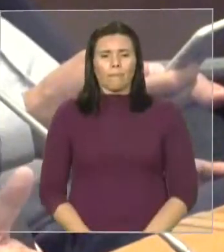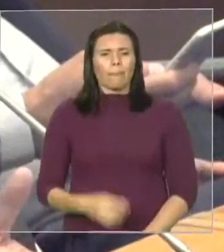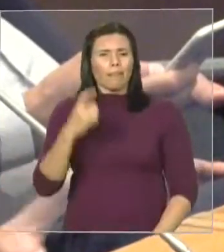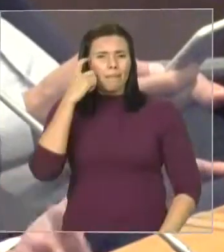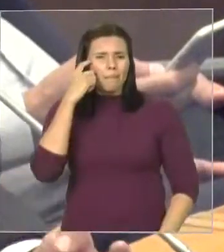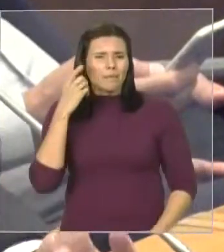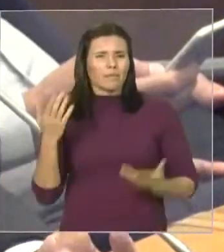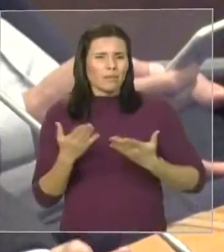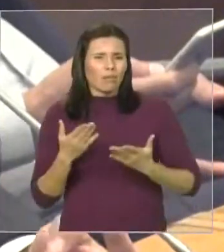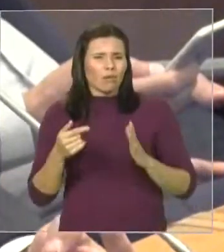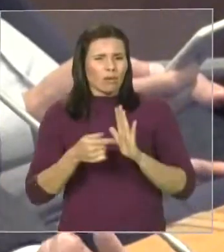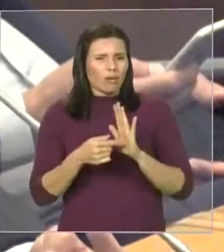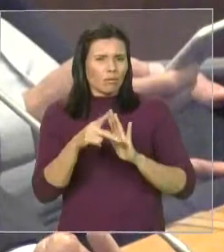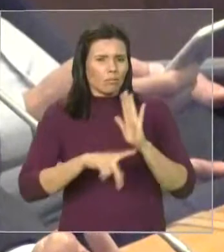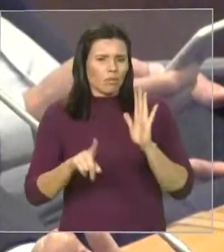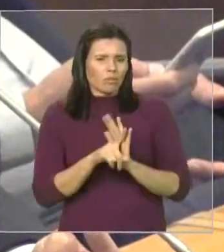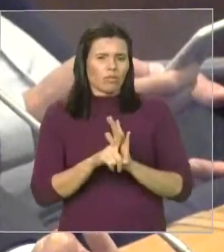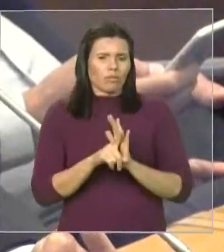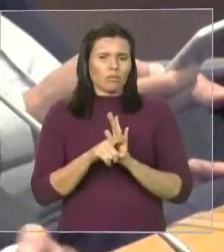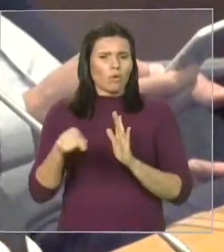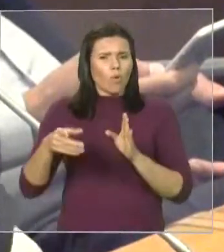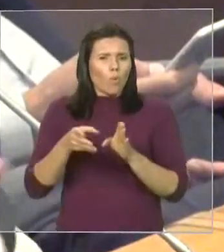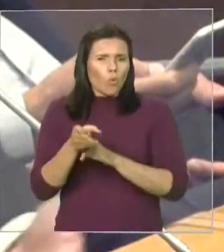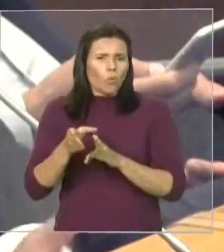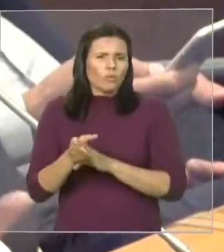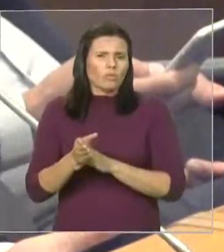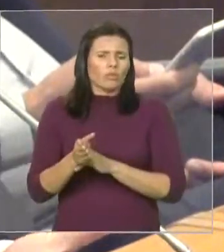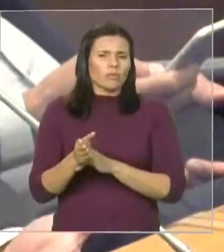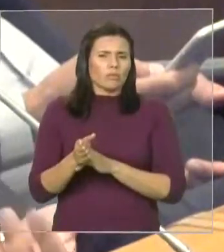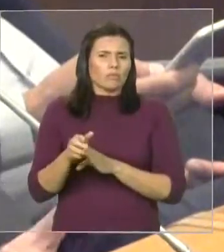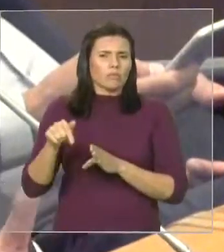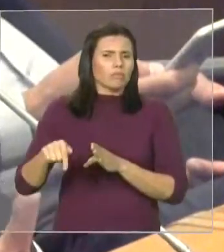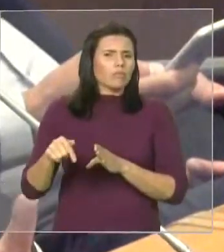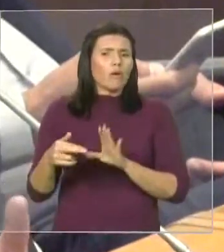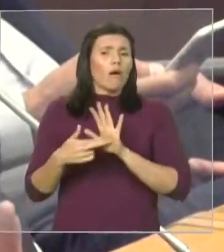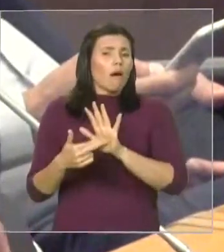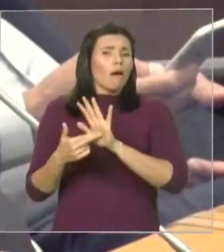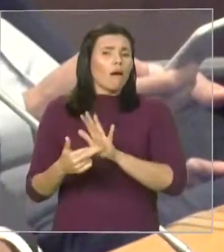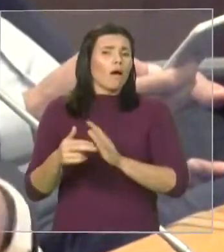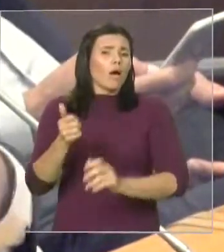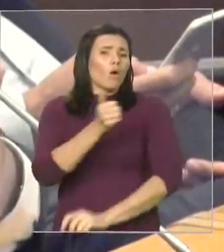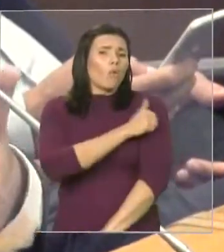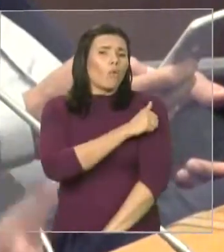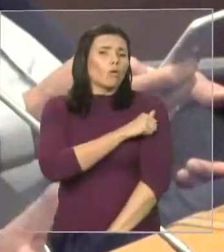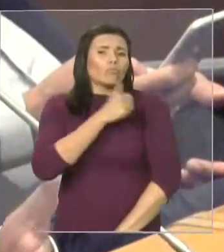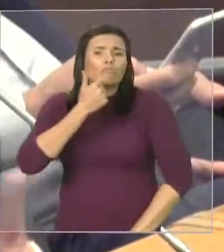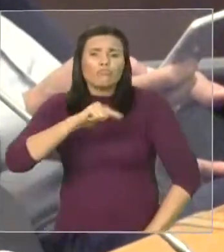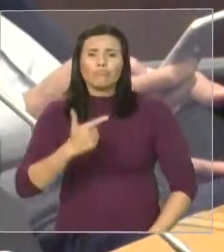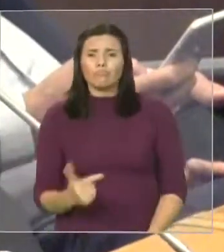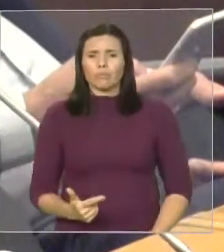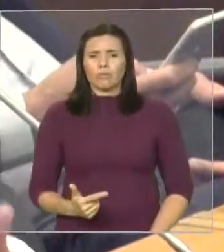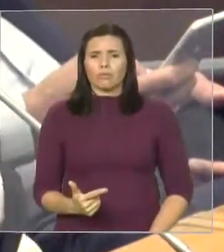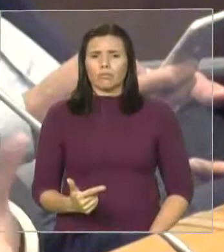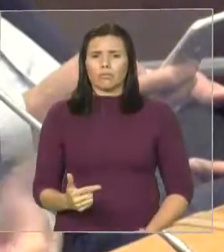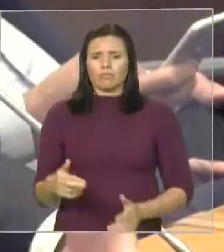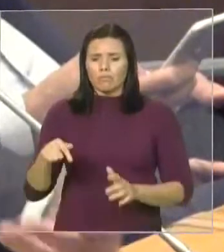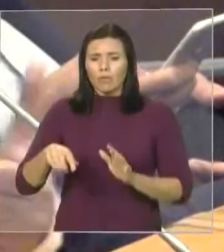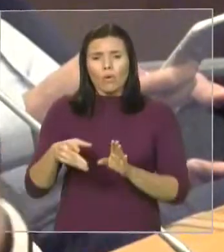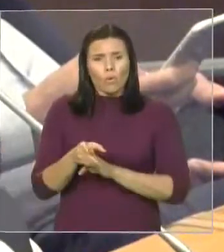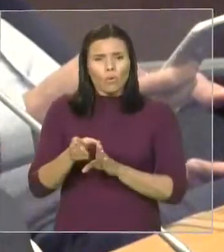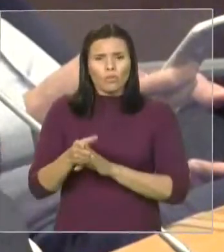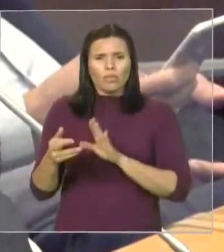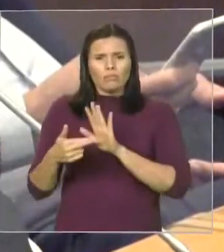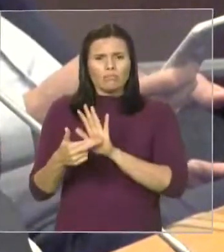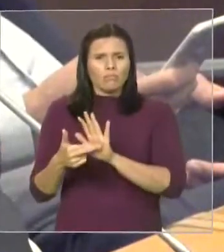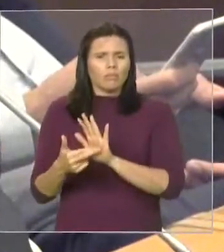conselho sem a representação dos estudantes, que é o objetivo final da educação, sem a representação dos professores que fazem a